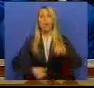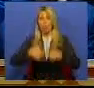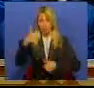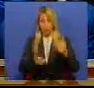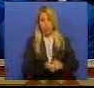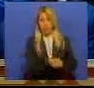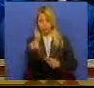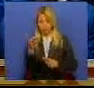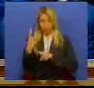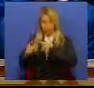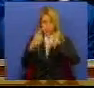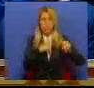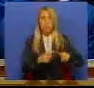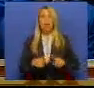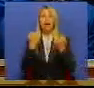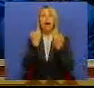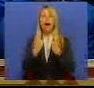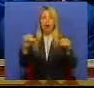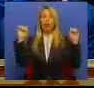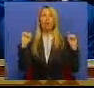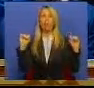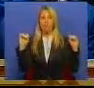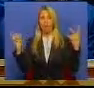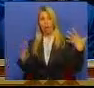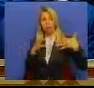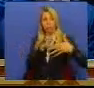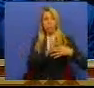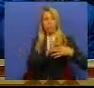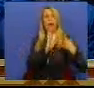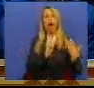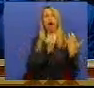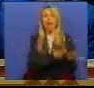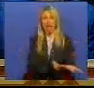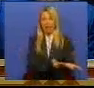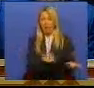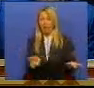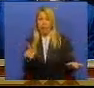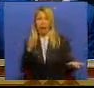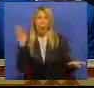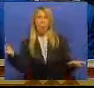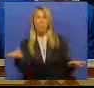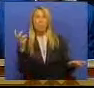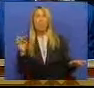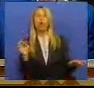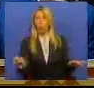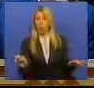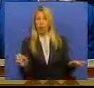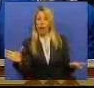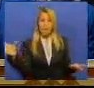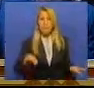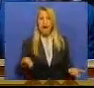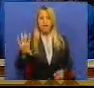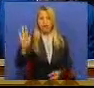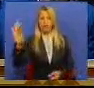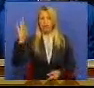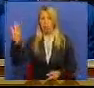pluralidade, autonomia do lado da oferta. E do lado da procura, mais escolha